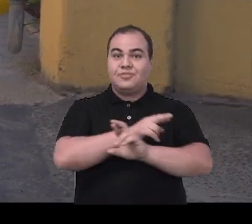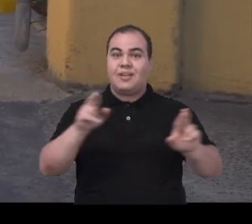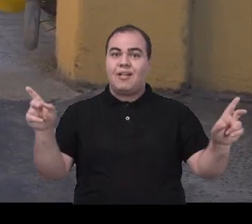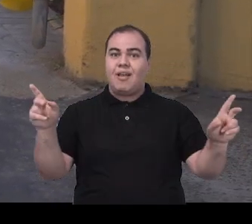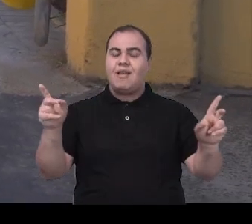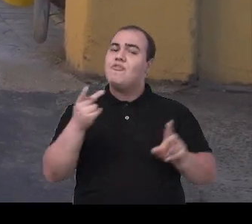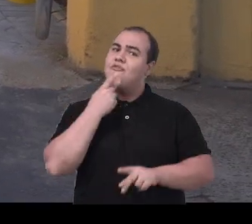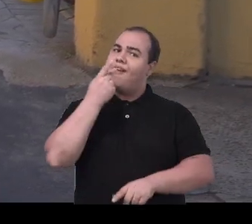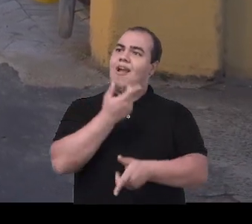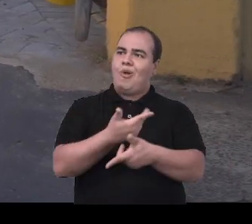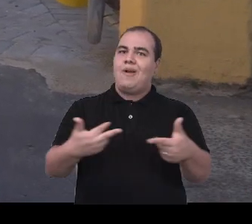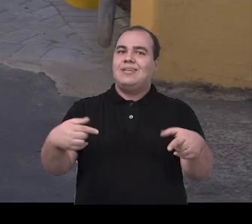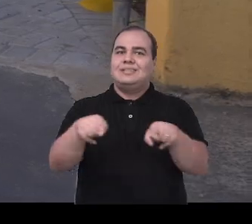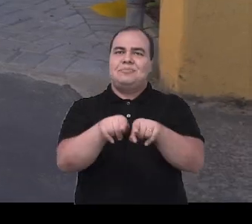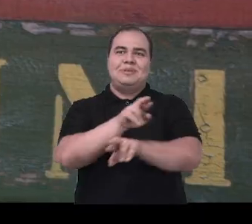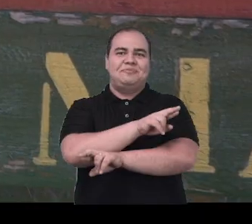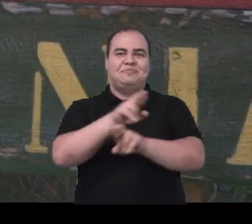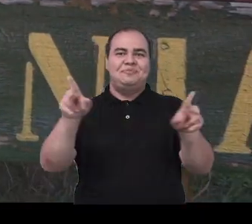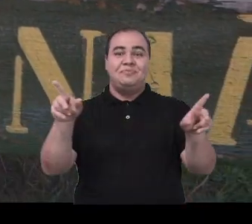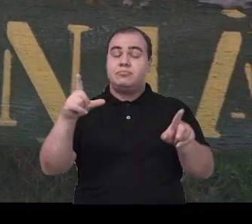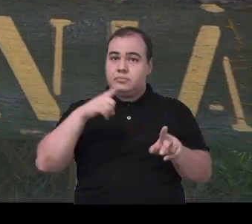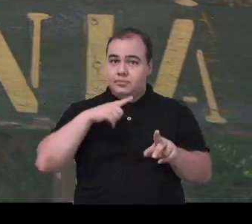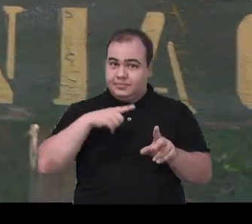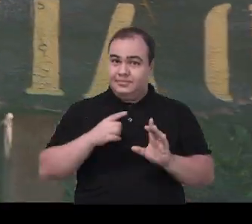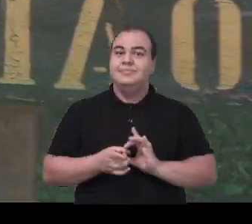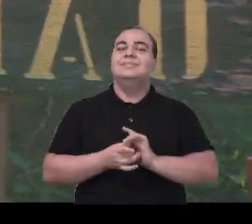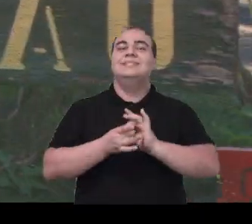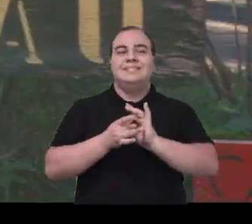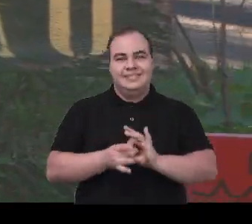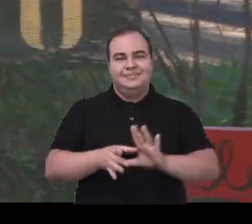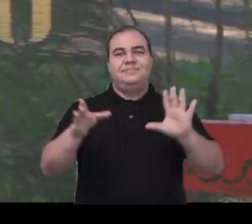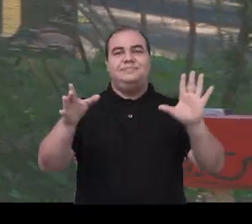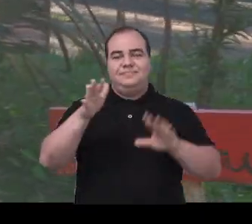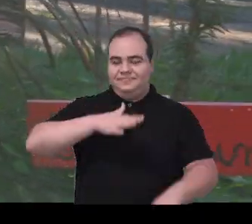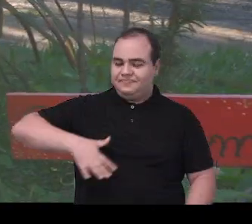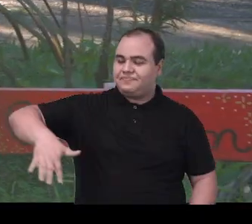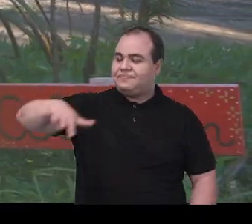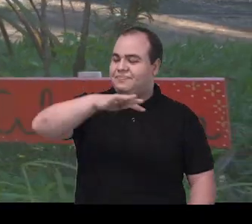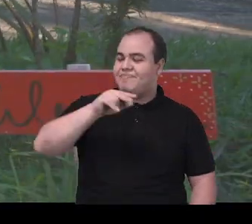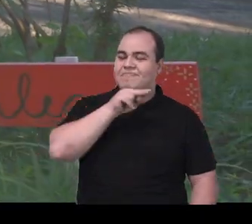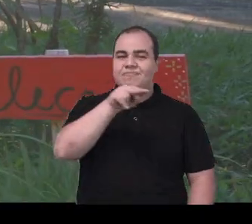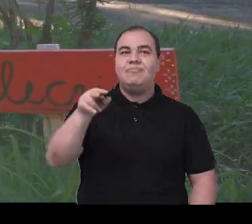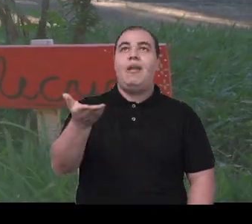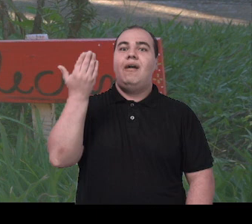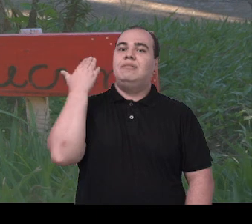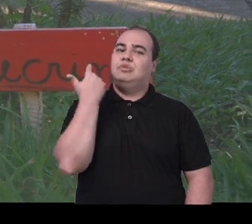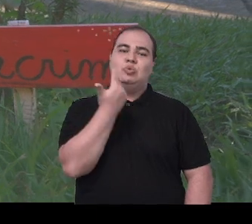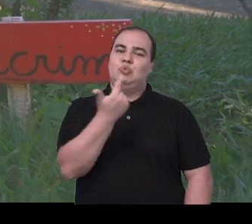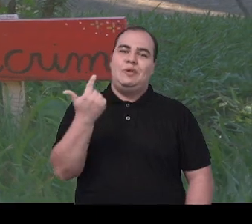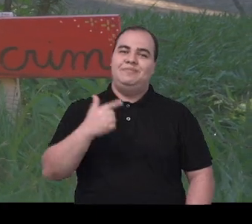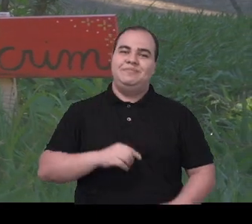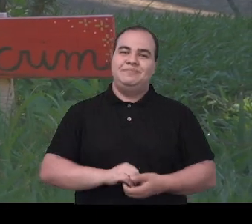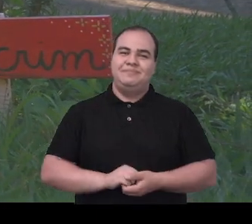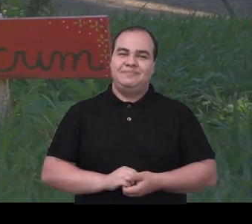pensam diferente e que falam coisas diferentes. Eles têm a liberdade, né? Acho que eles nunca tiveram, né? Na área